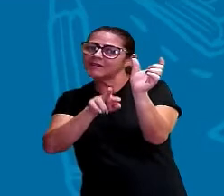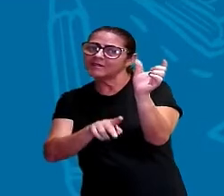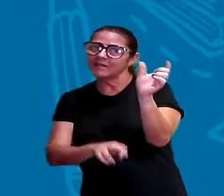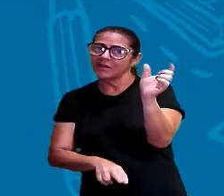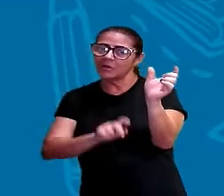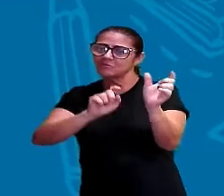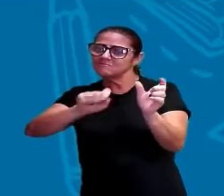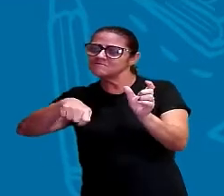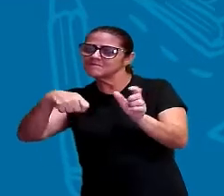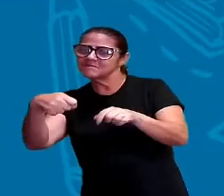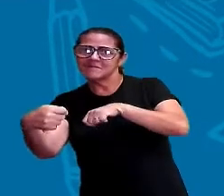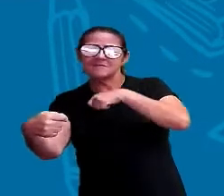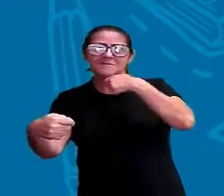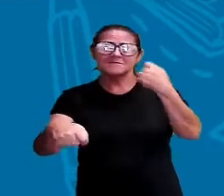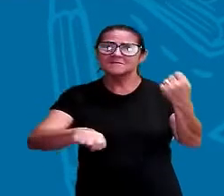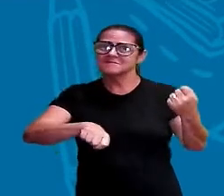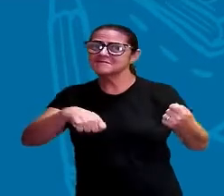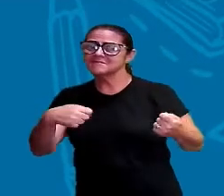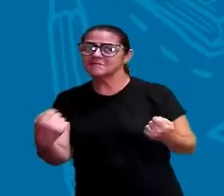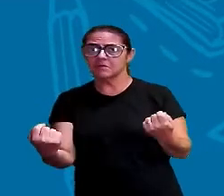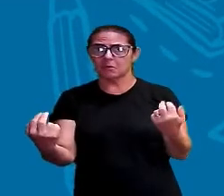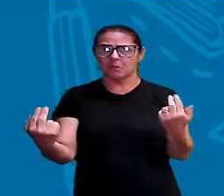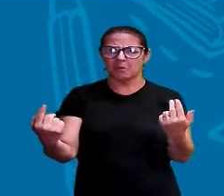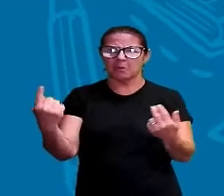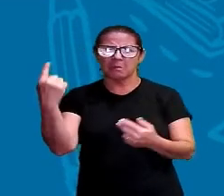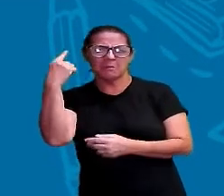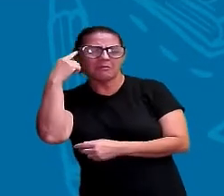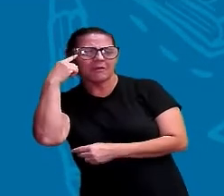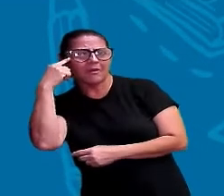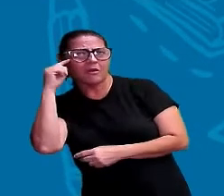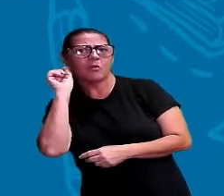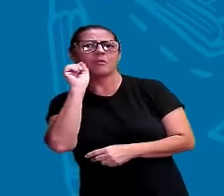você deve estar se perguntando, o que é isso?